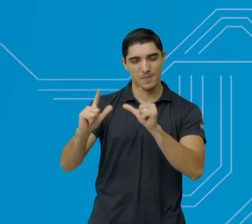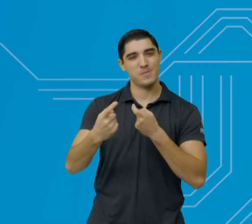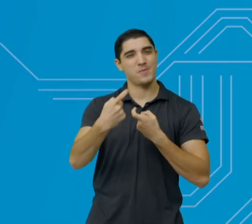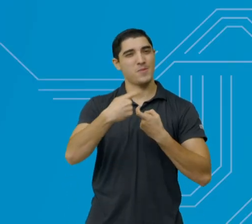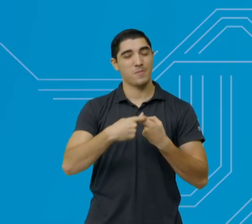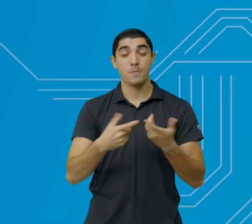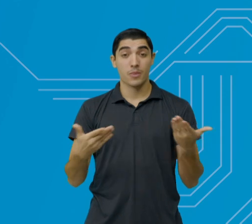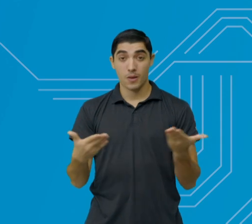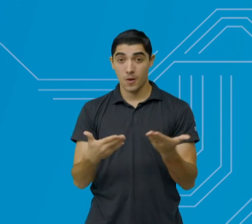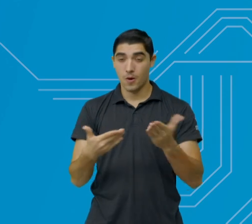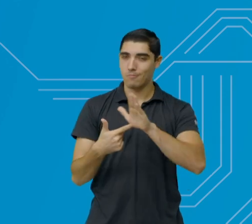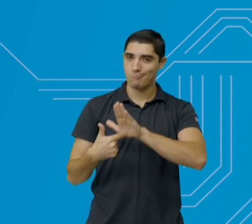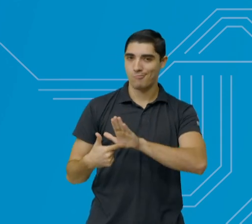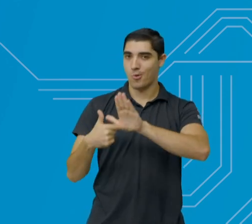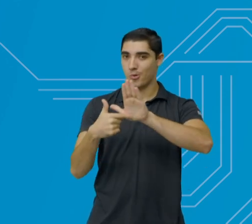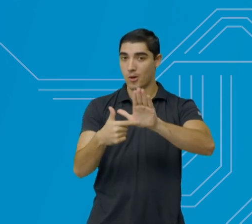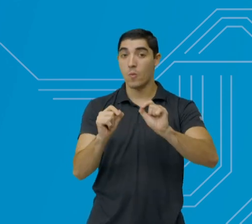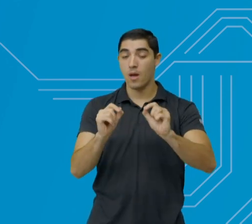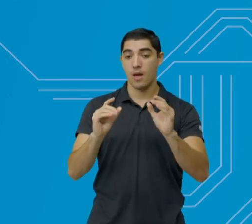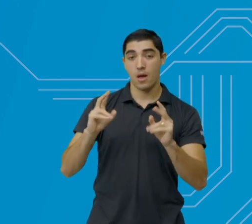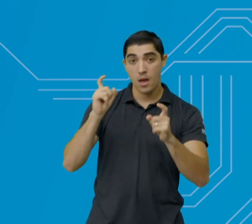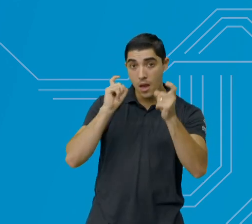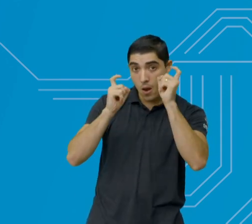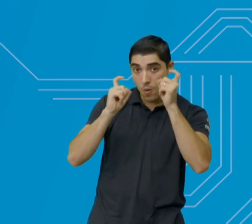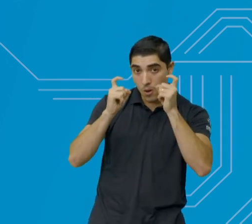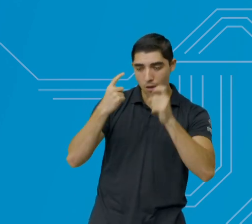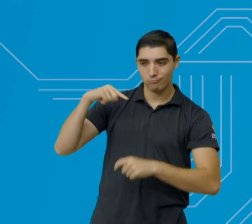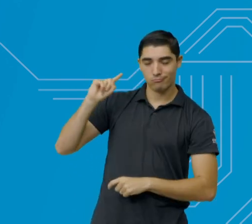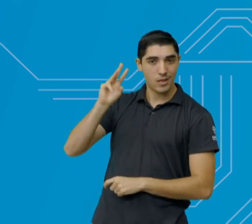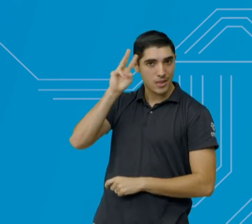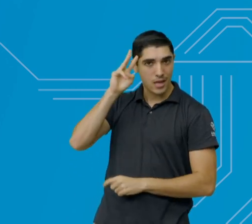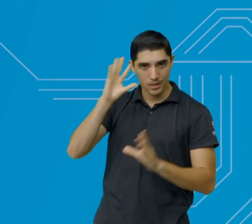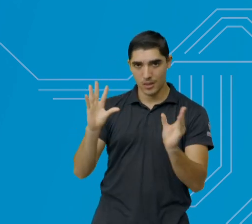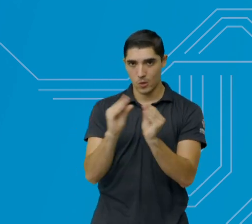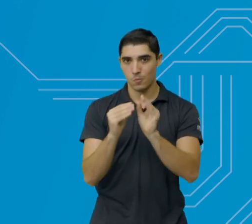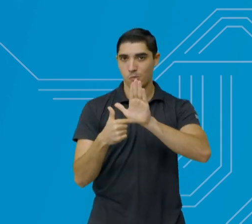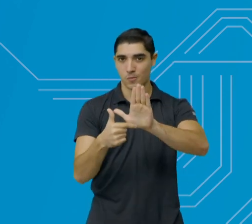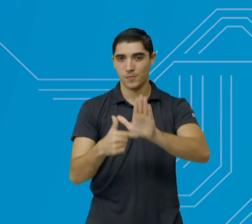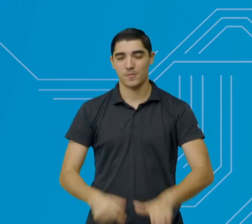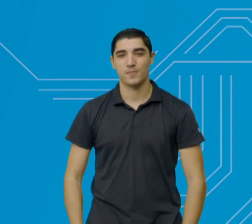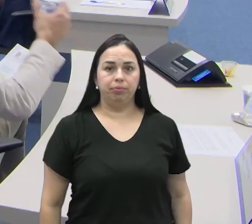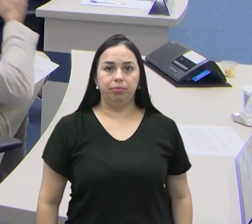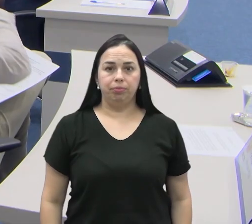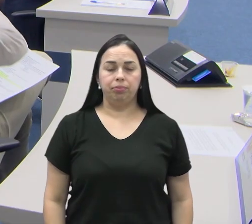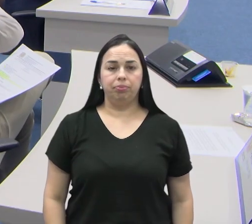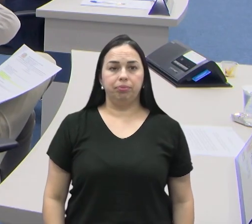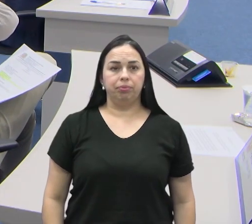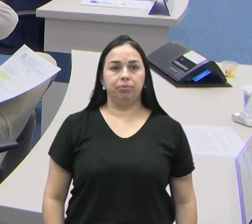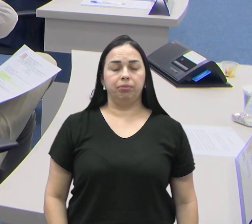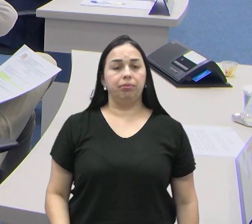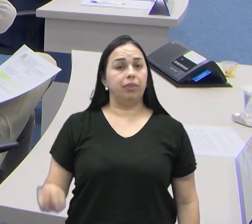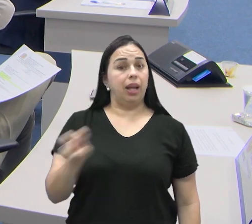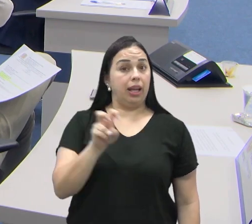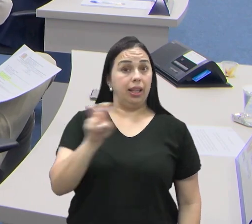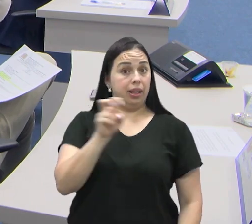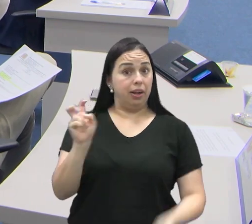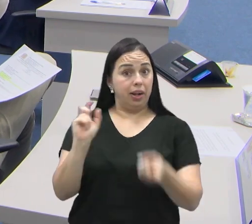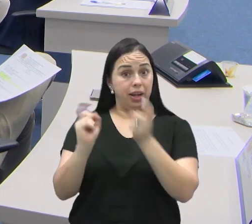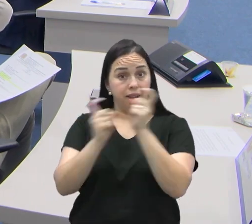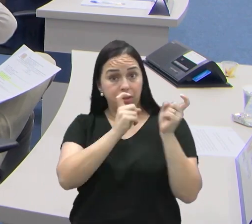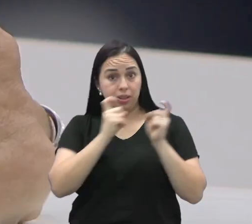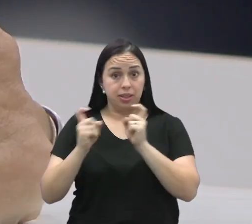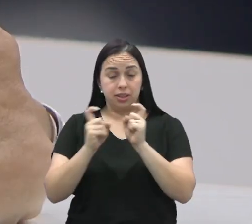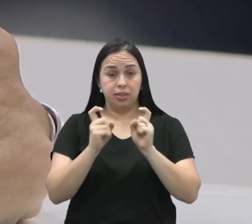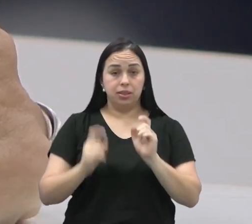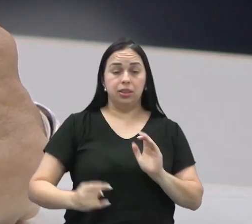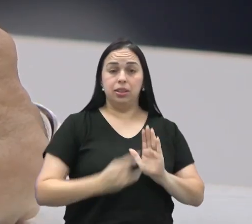Estamos de volta. Abrimos o segundo bloco com o balanço da sessão realizada na última terça-feira. A 5ª sessão do ano contou com